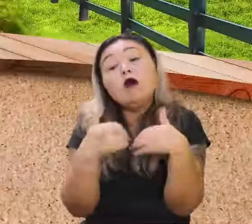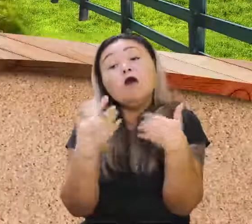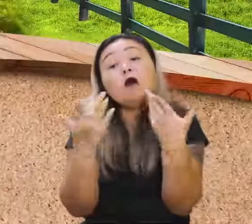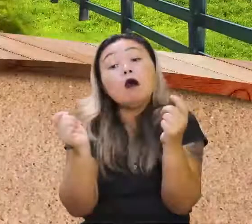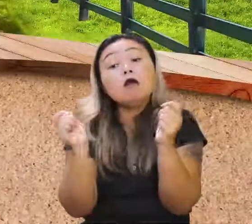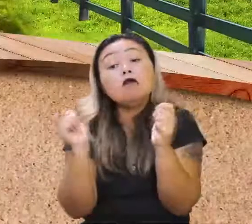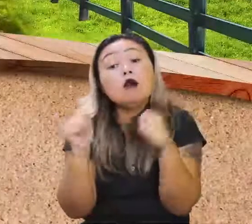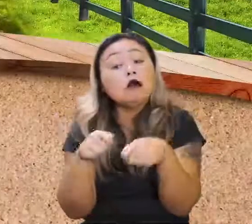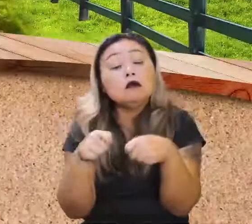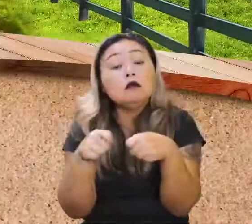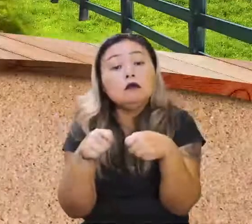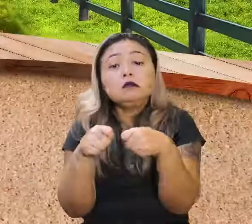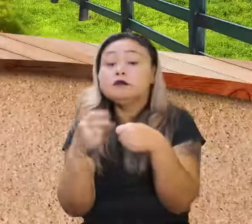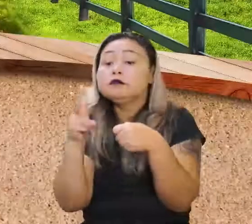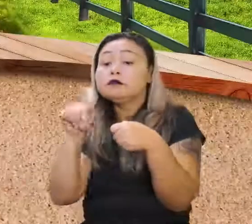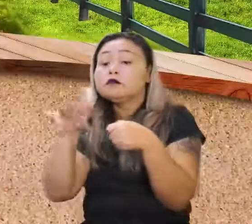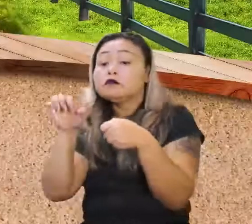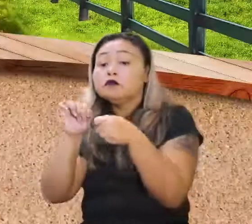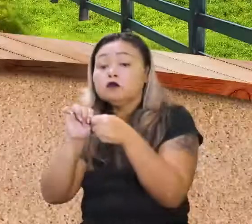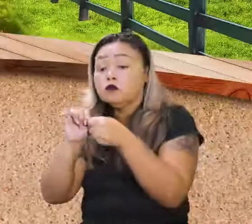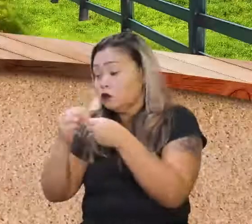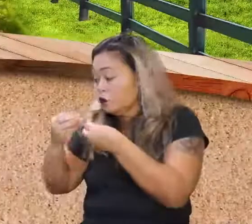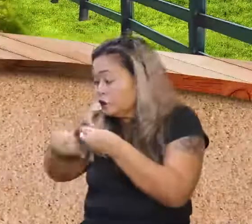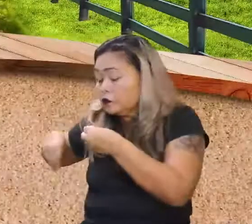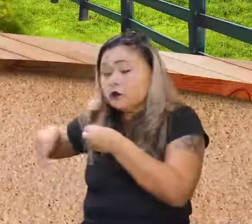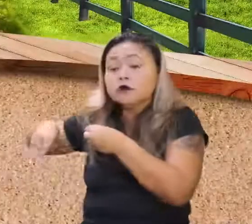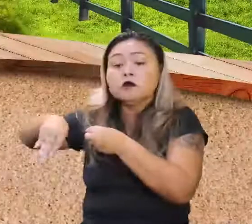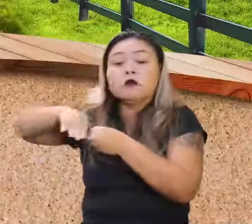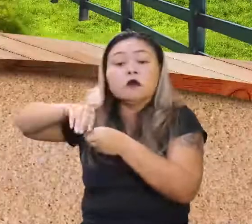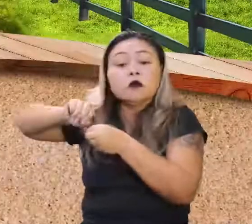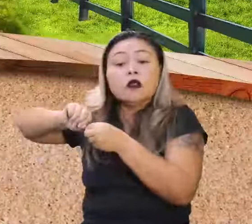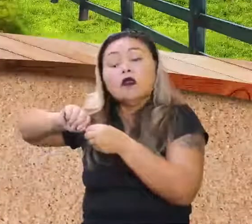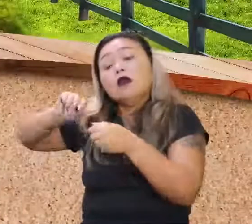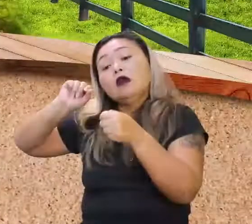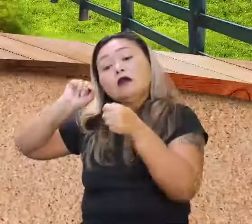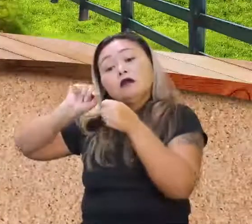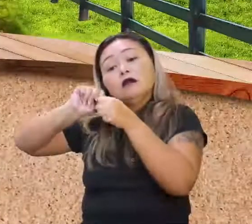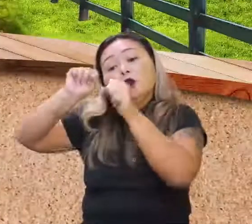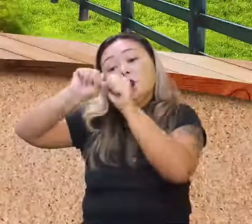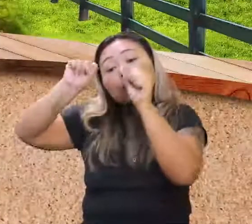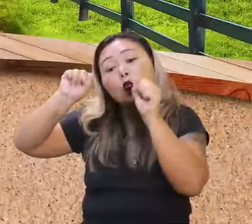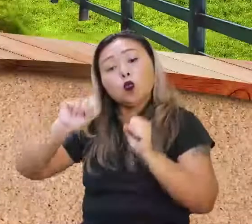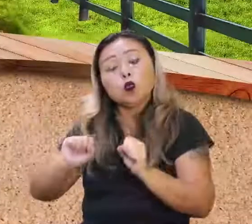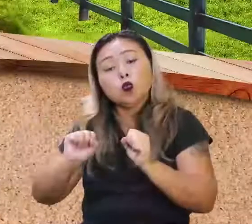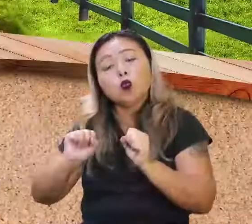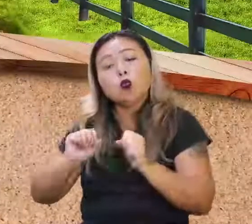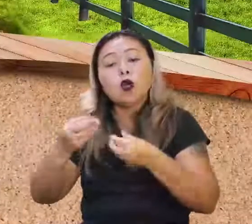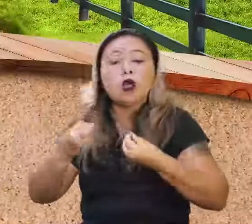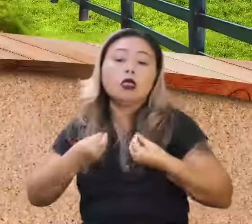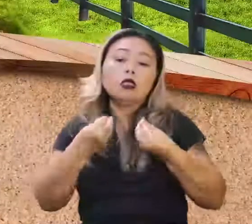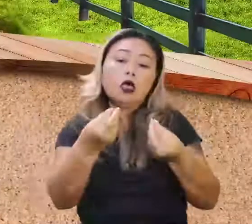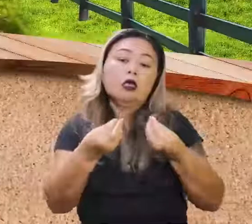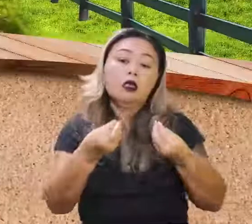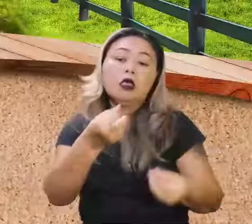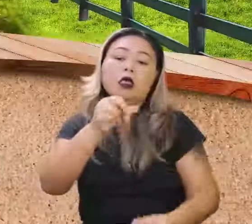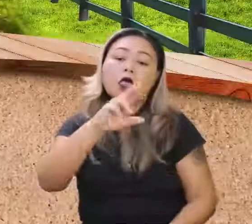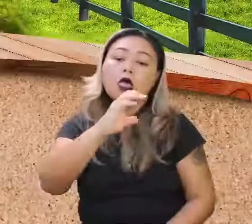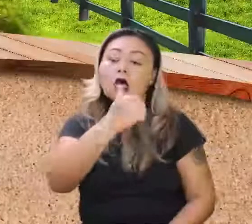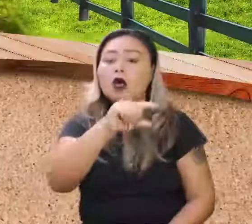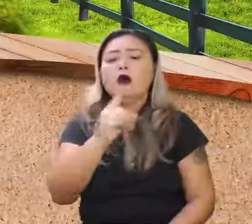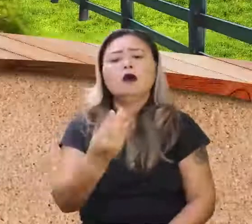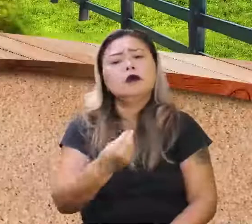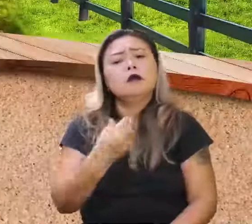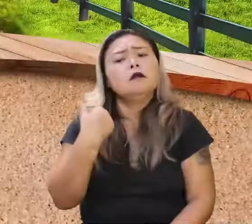menos o volumoso que você vai produzir, senão você vai fazer o sistema somente fornecimento de ração. Mas para quem